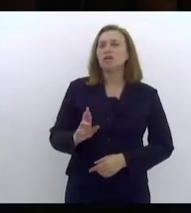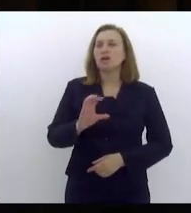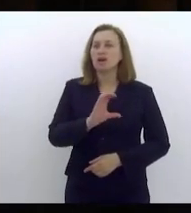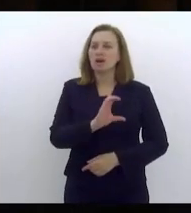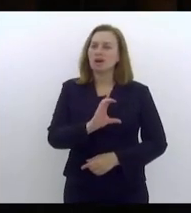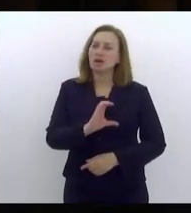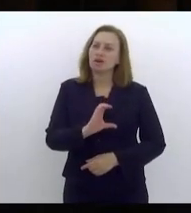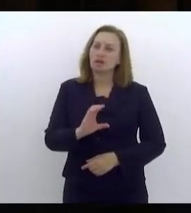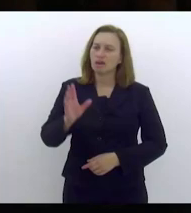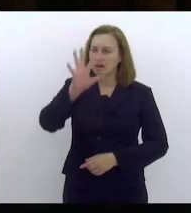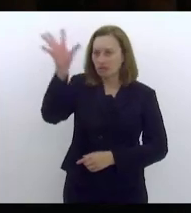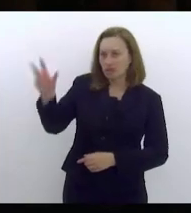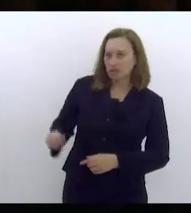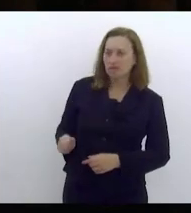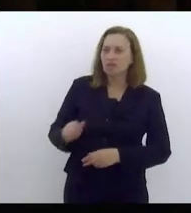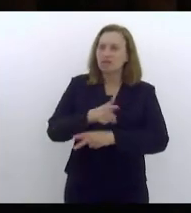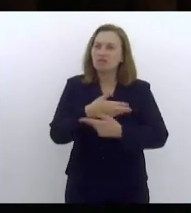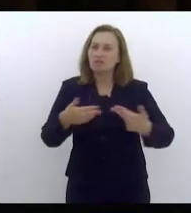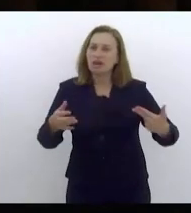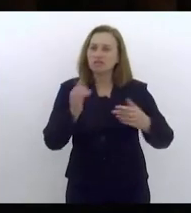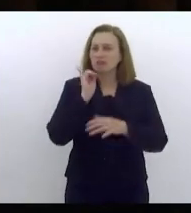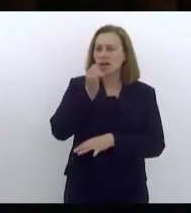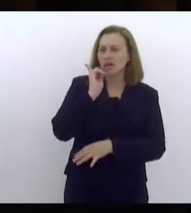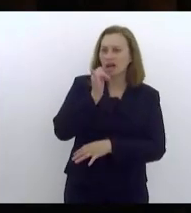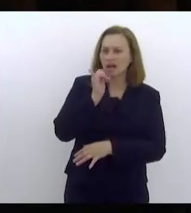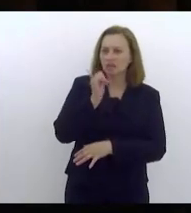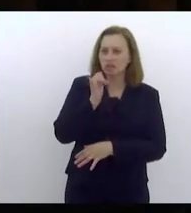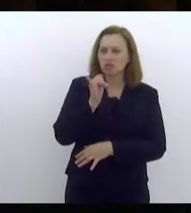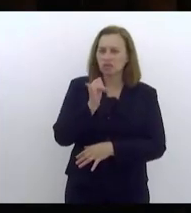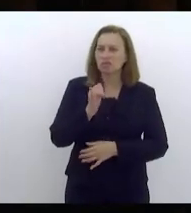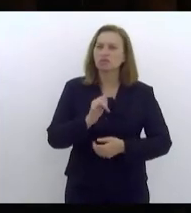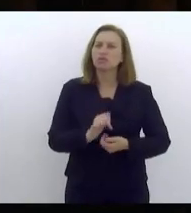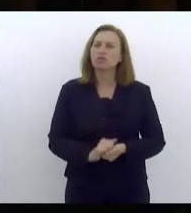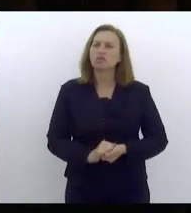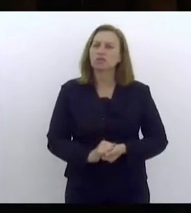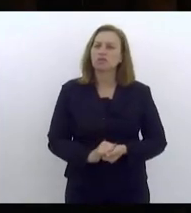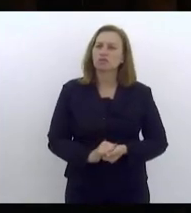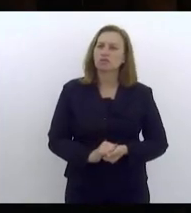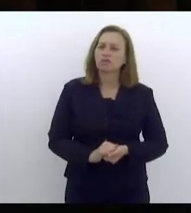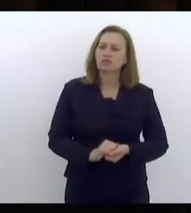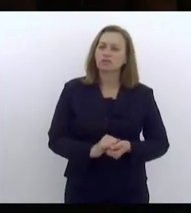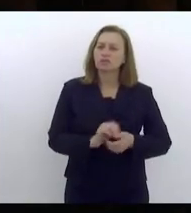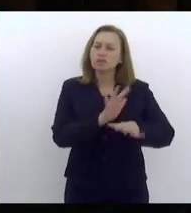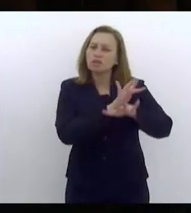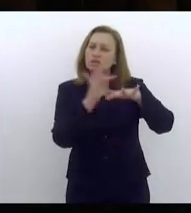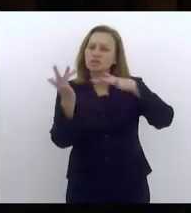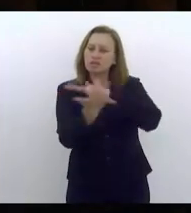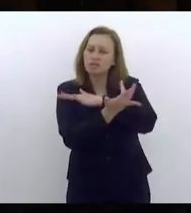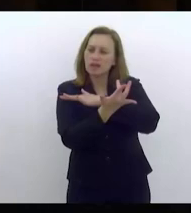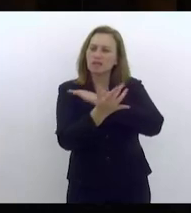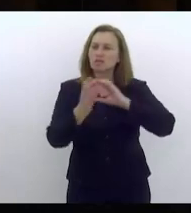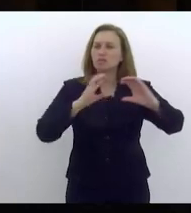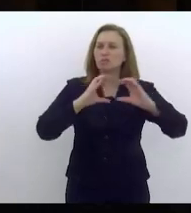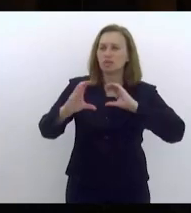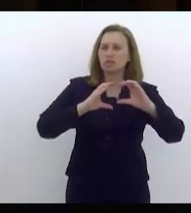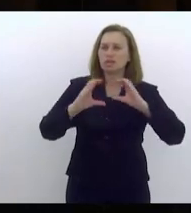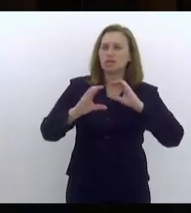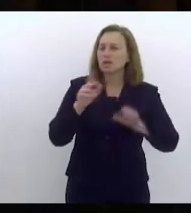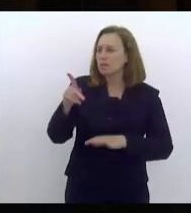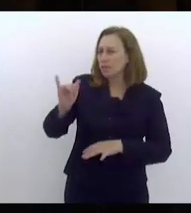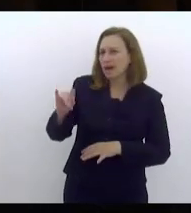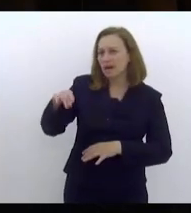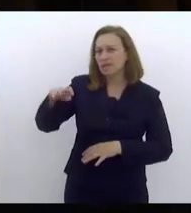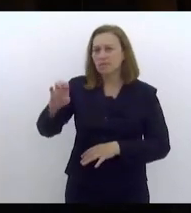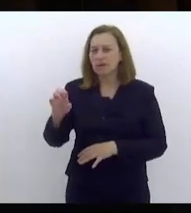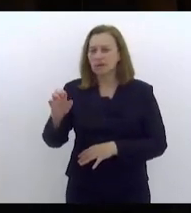ouvimos diversos relatos e divulgação nas próprias redes de comunicação, nas mídias em geral, de pais e mães